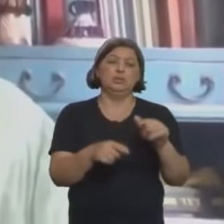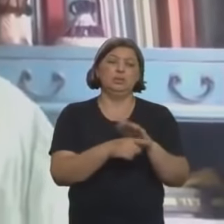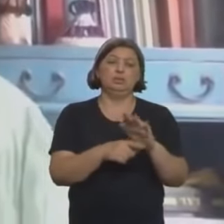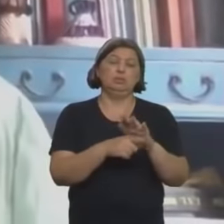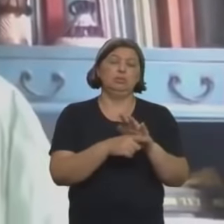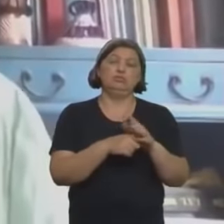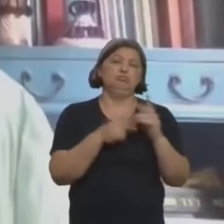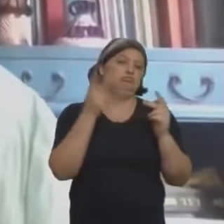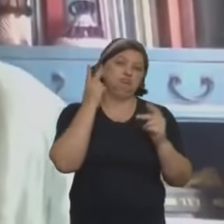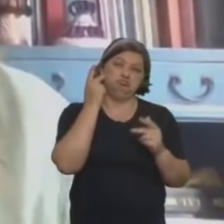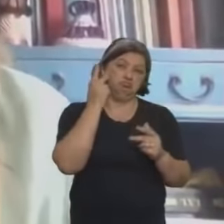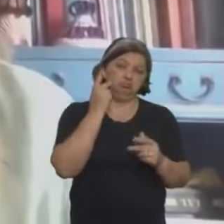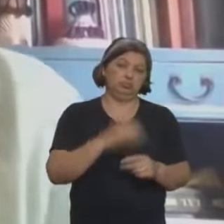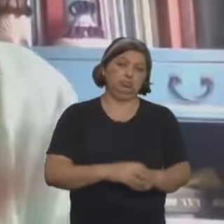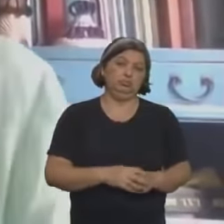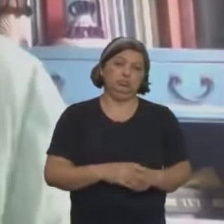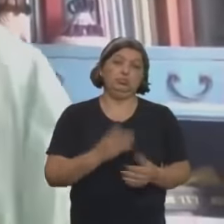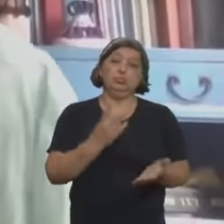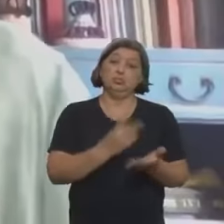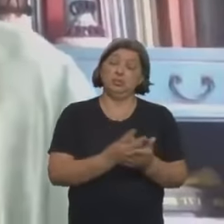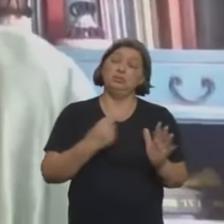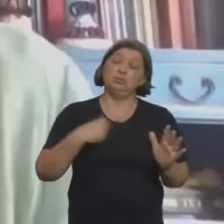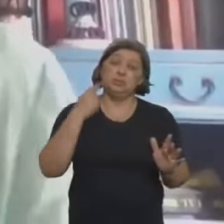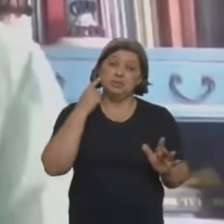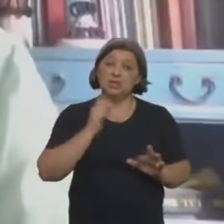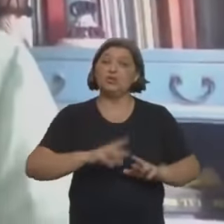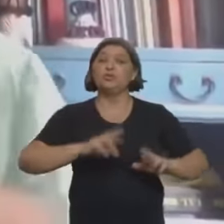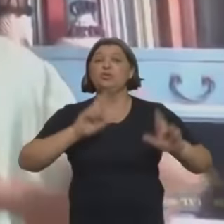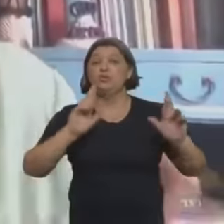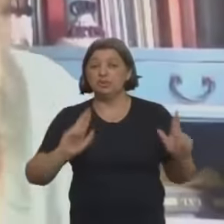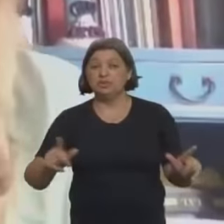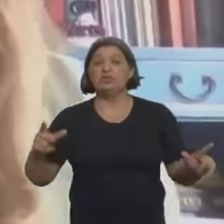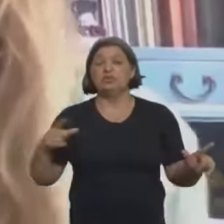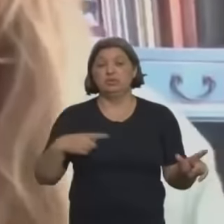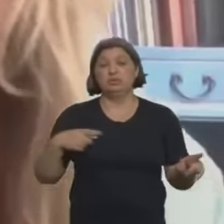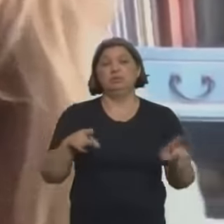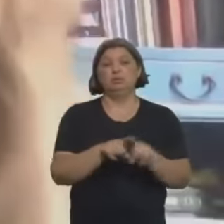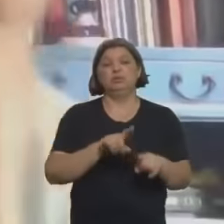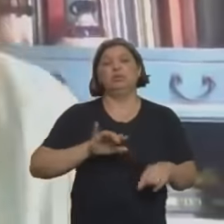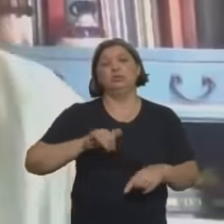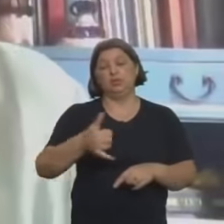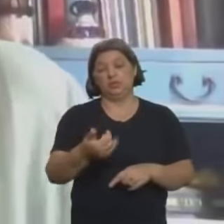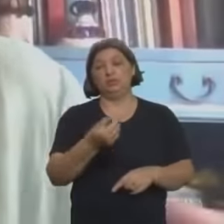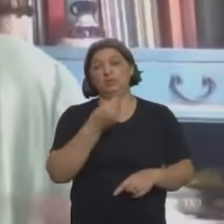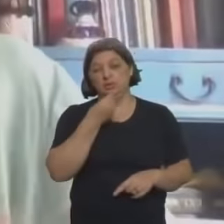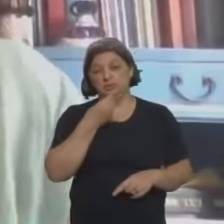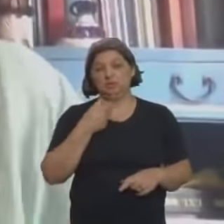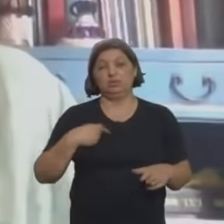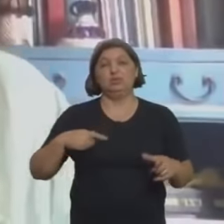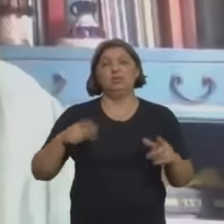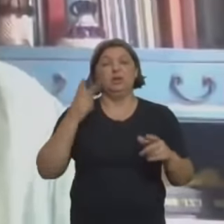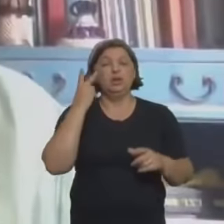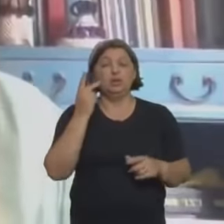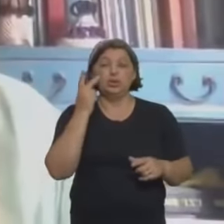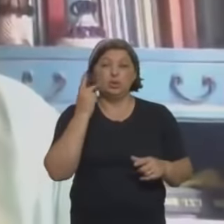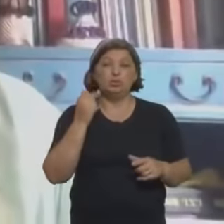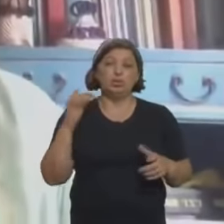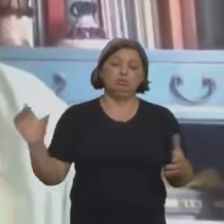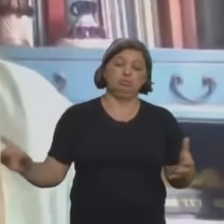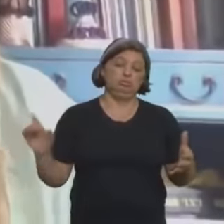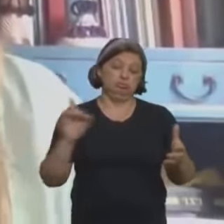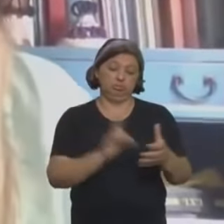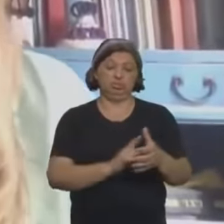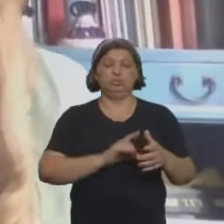comum, apesar de que o diferente, ele tem espaço porque a gente trata o comum, né? Acolhendo as